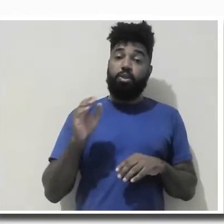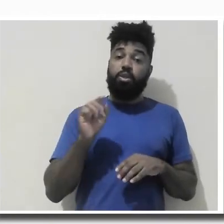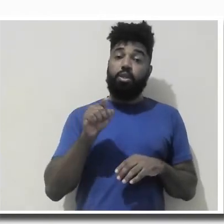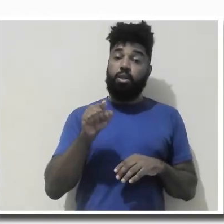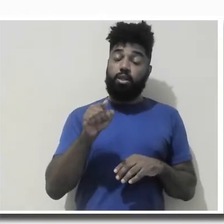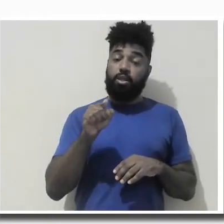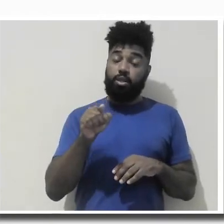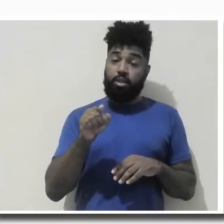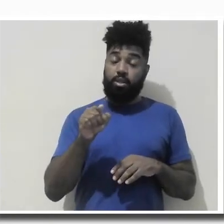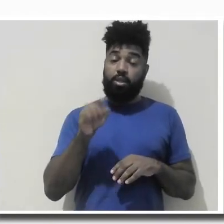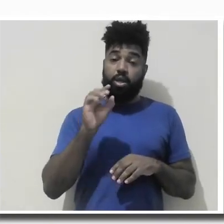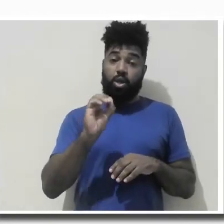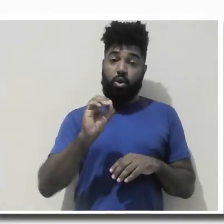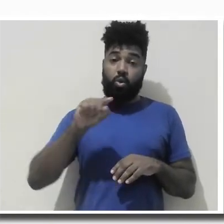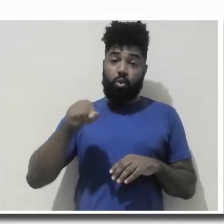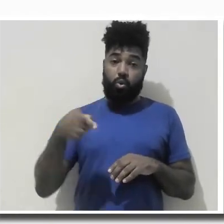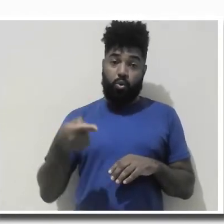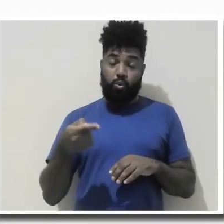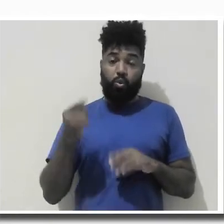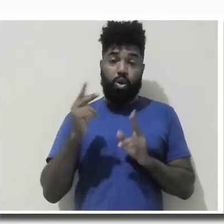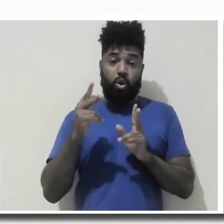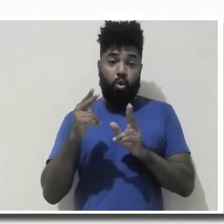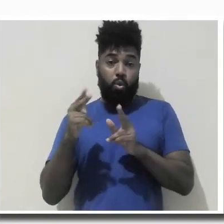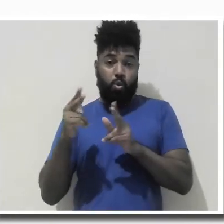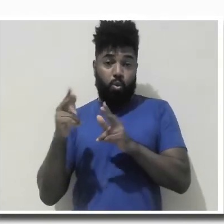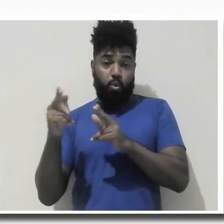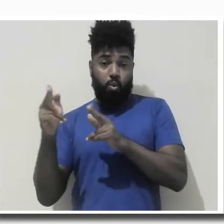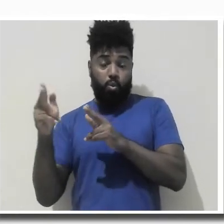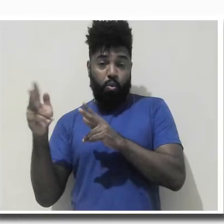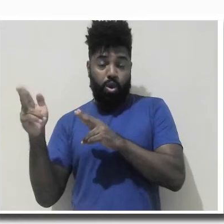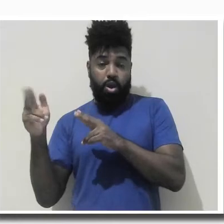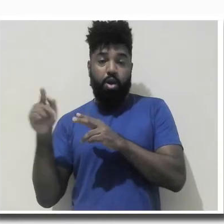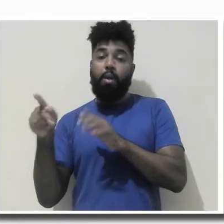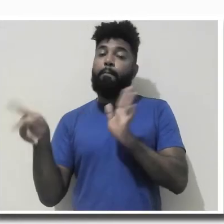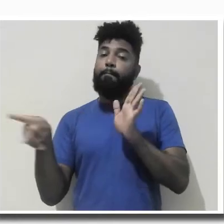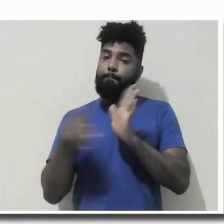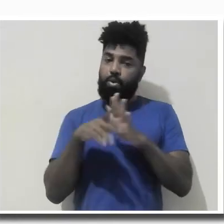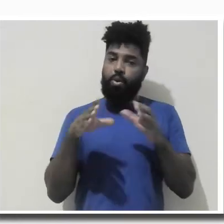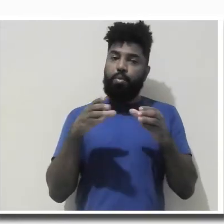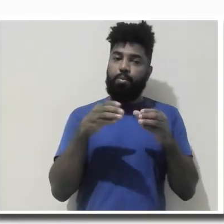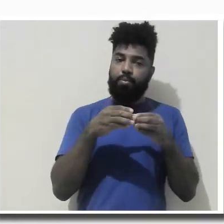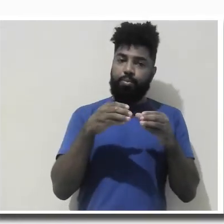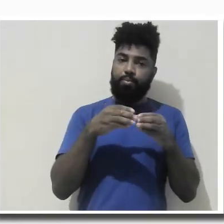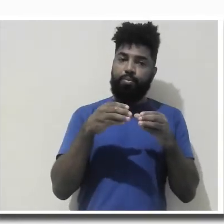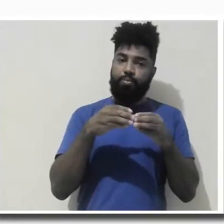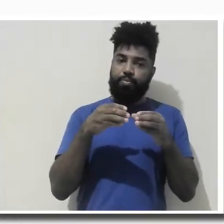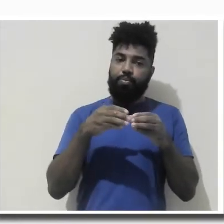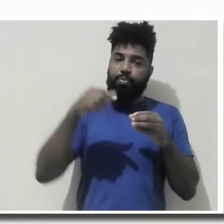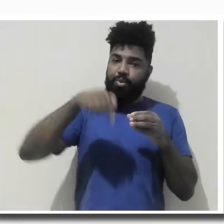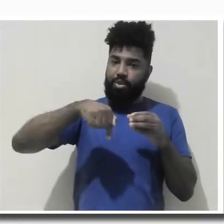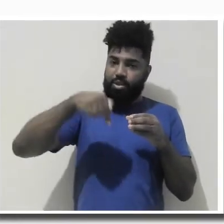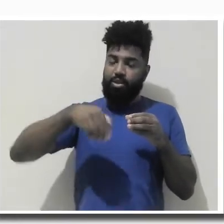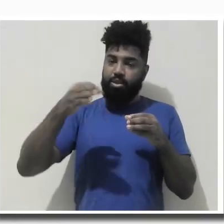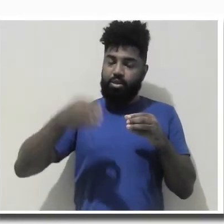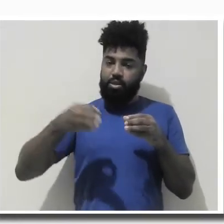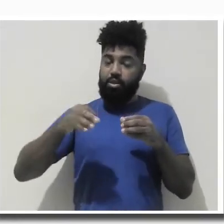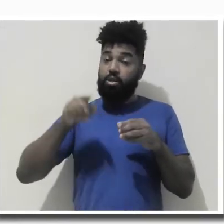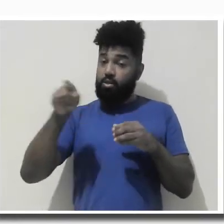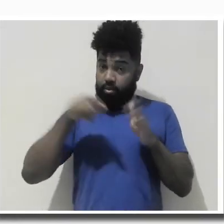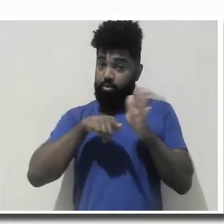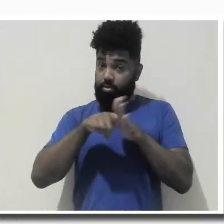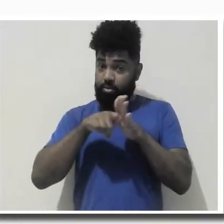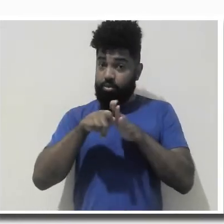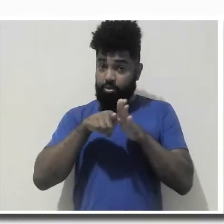periódicas conseguimos representar da forma A sobre B. Fica como uma pesquisa